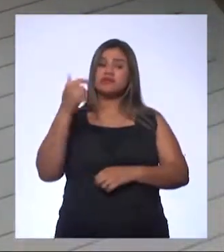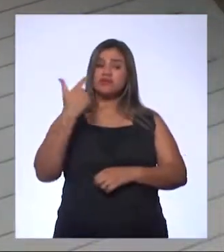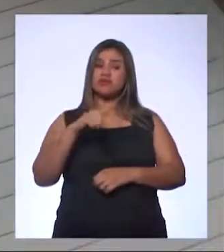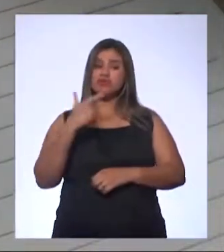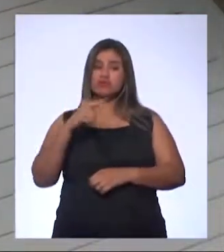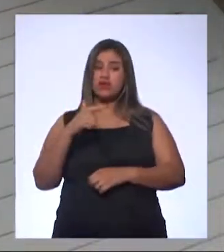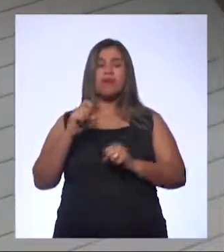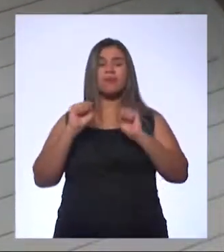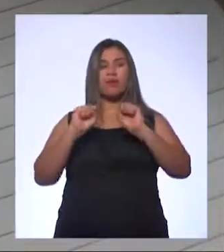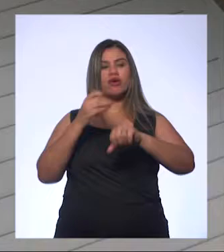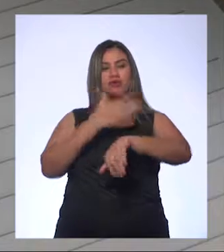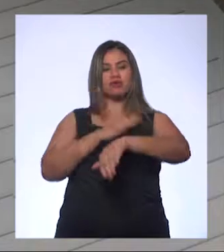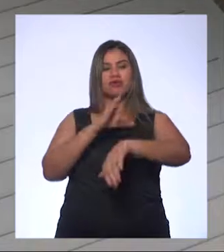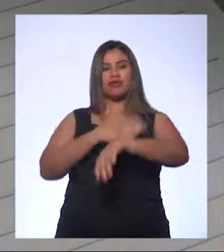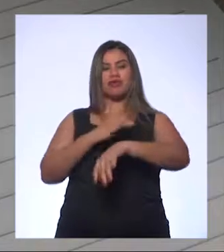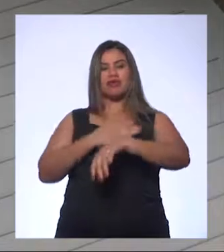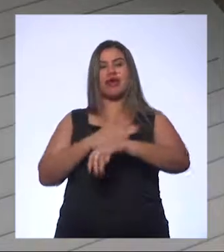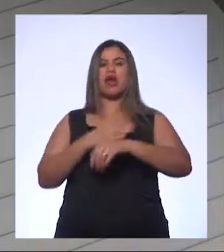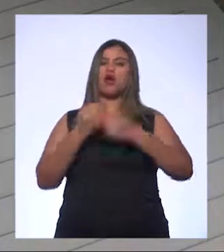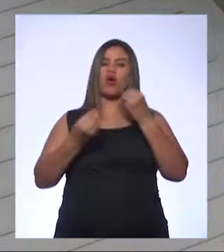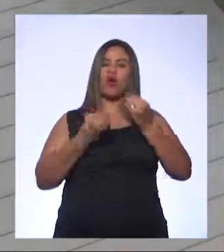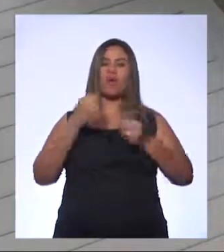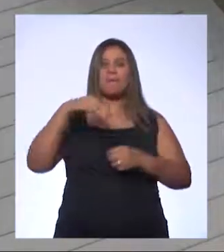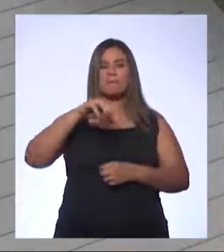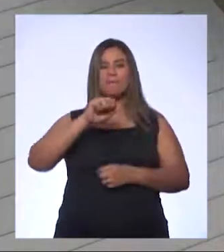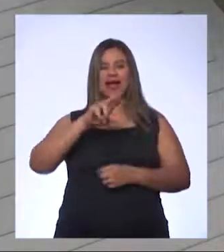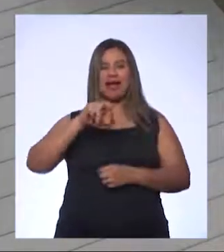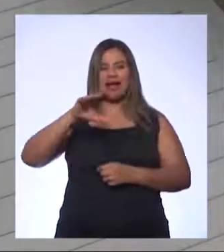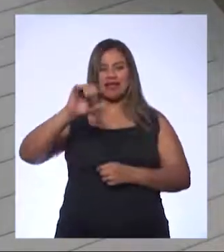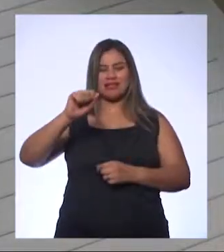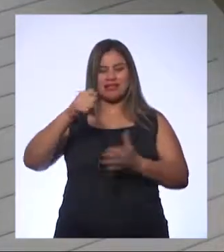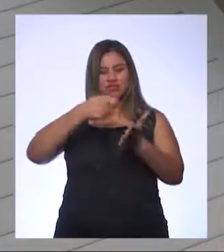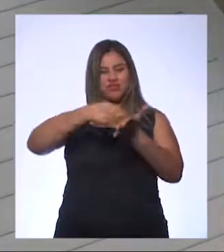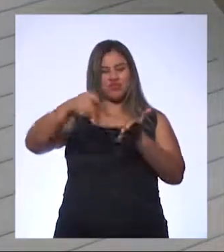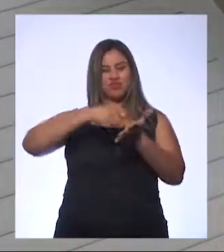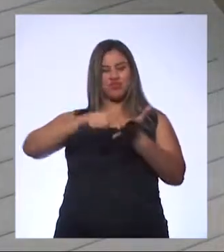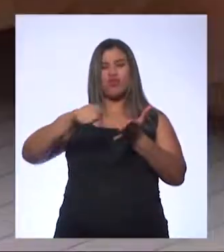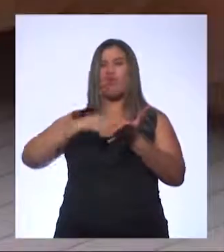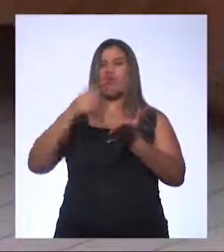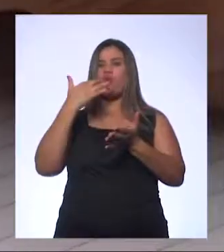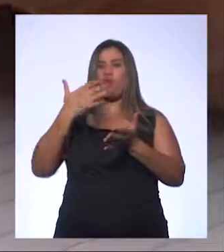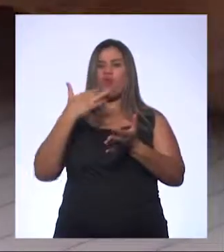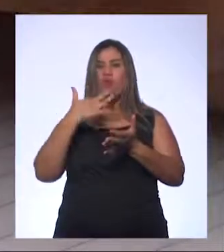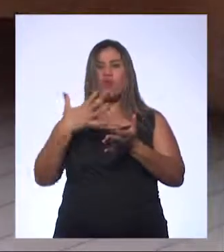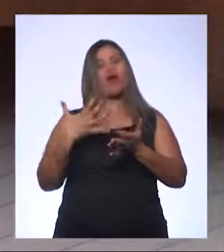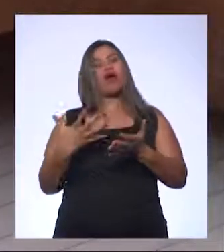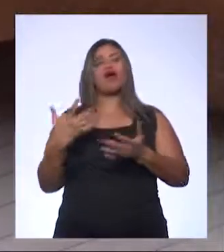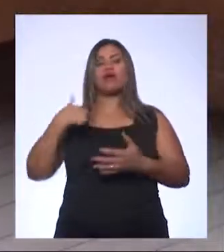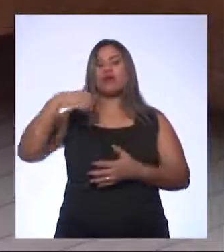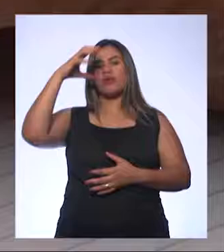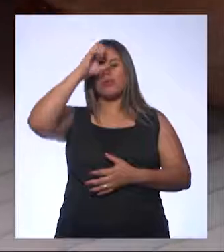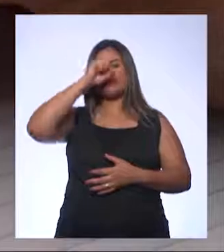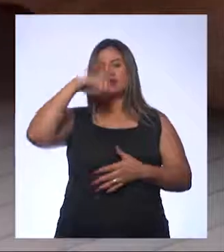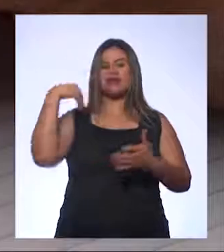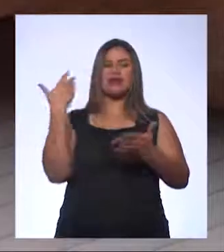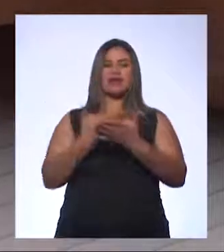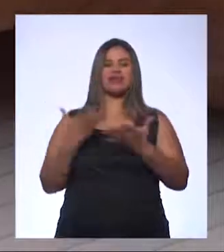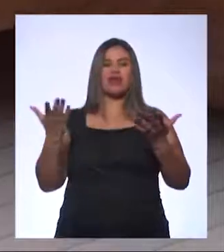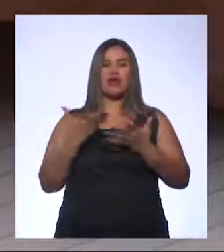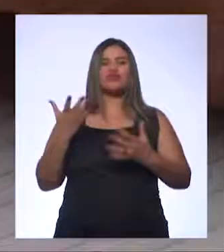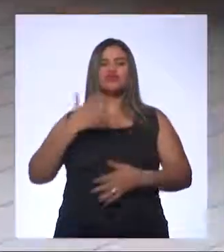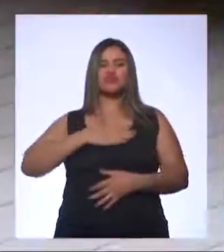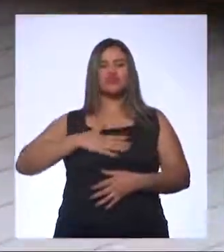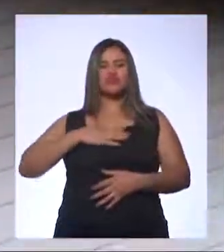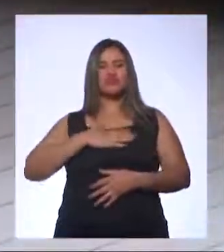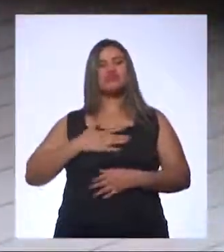fazer tranquilamente com um marca-texto ou com uma canetinha, porque foi assim que eu aprendi e até hoje eu uso marca-texto e